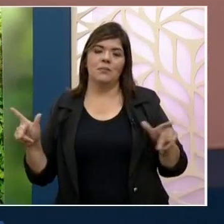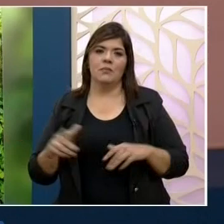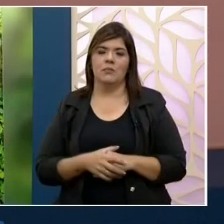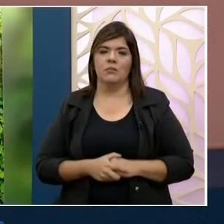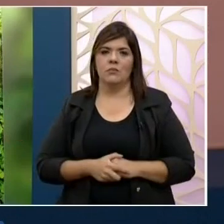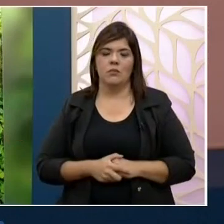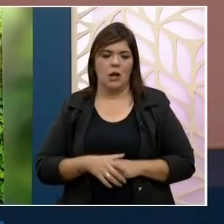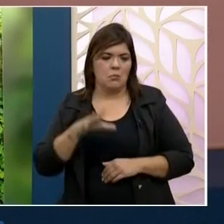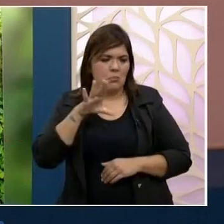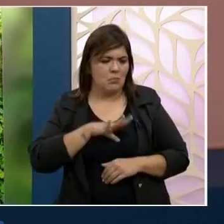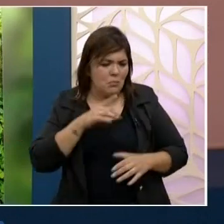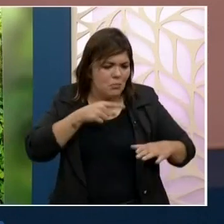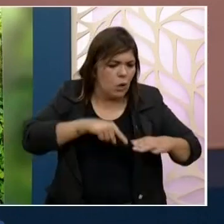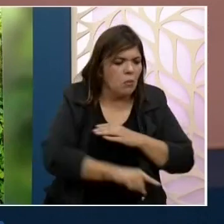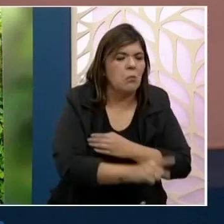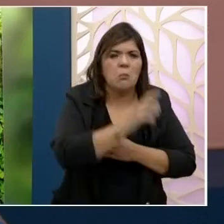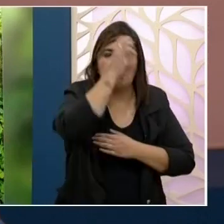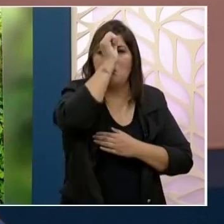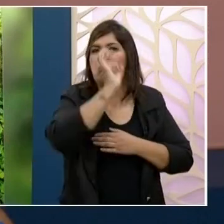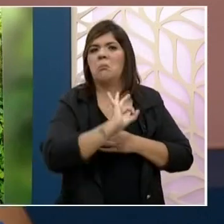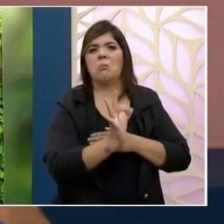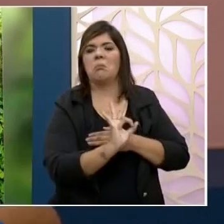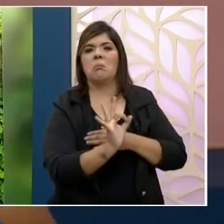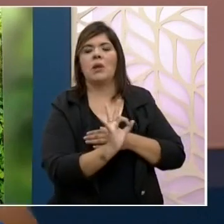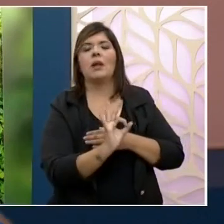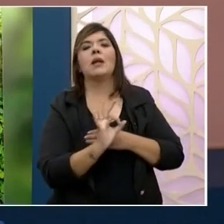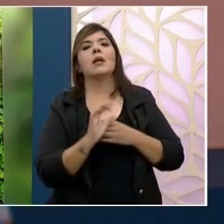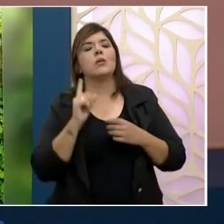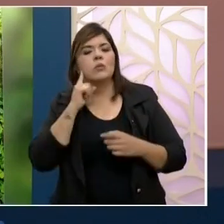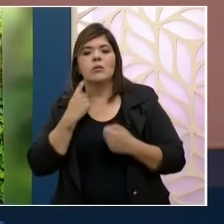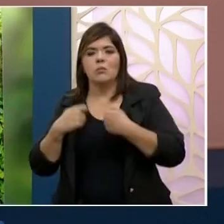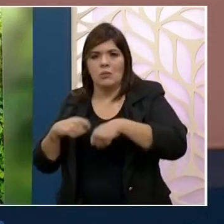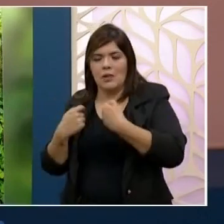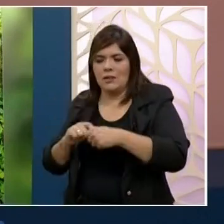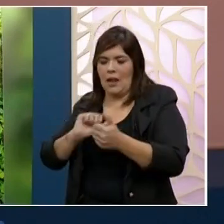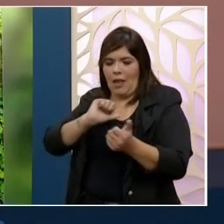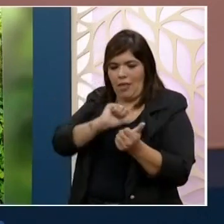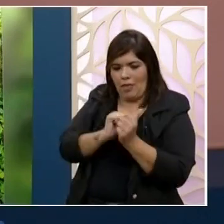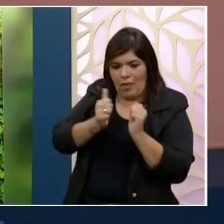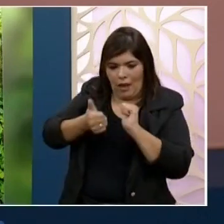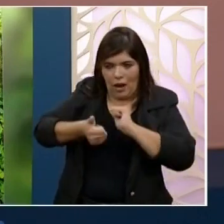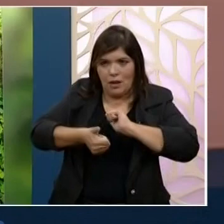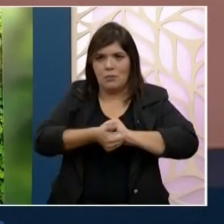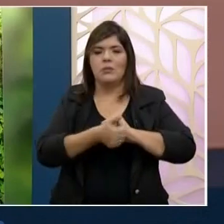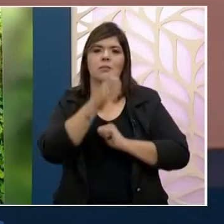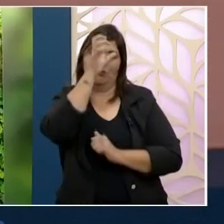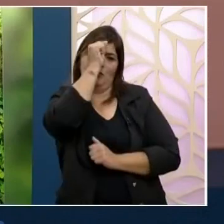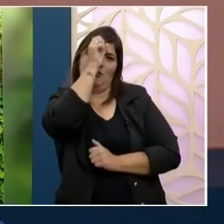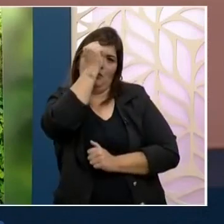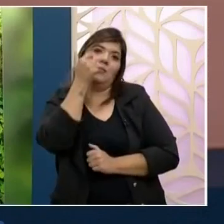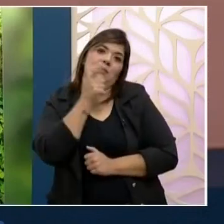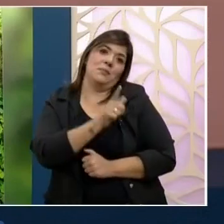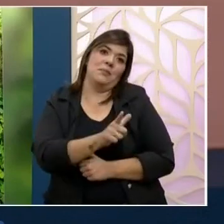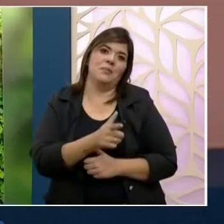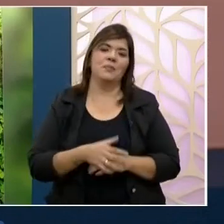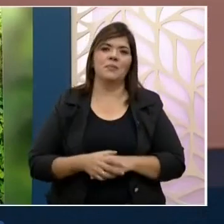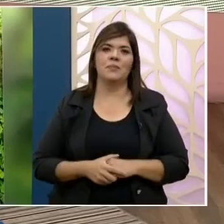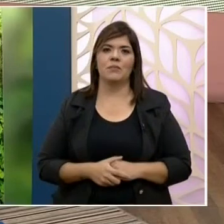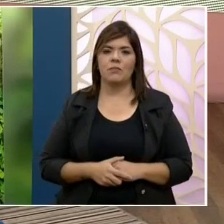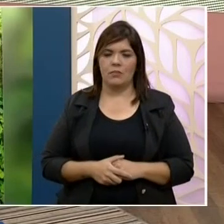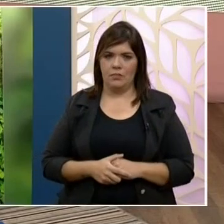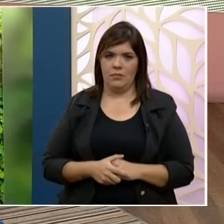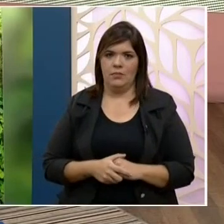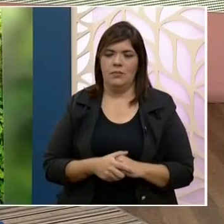na íntegra da estrutura dela. A gente vai ter que utilizar a estrutura da Libras para que ele aprenda a língua portuguesa.